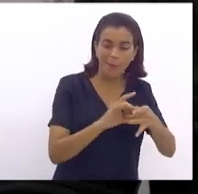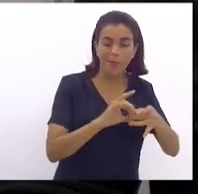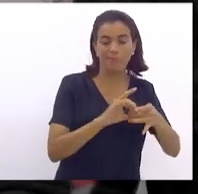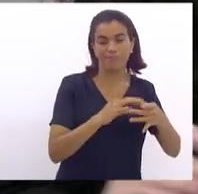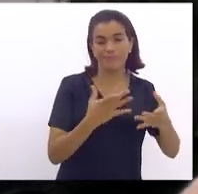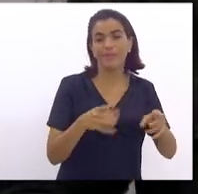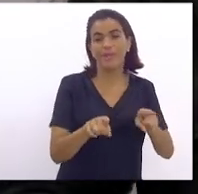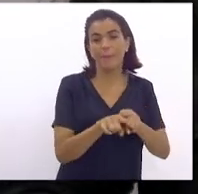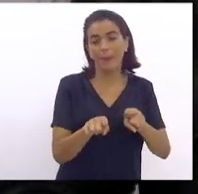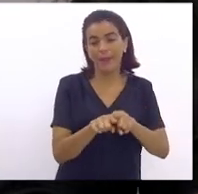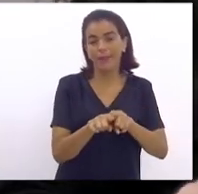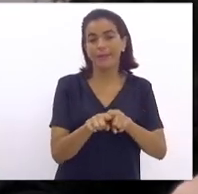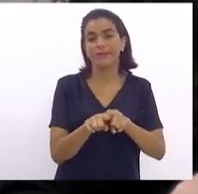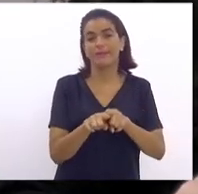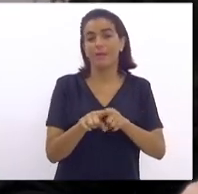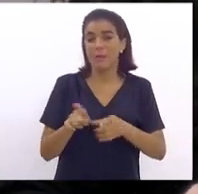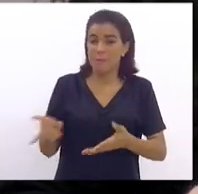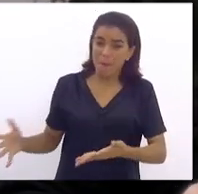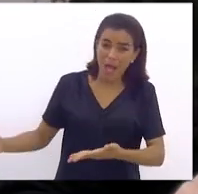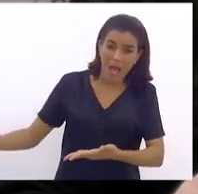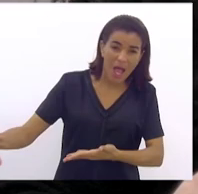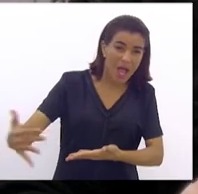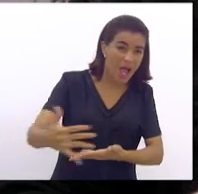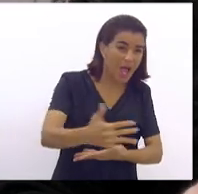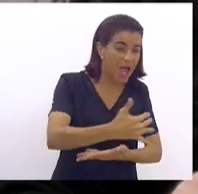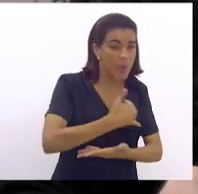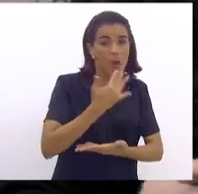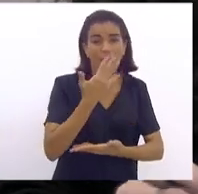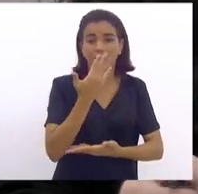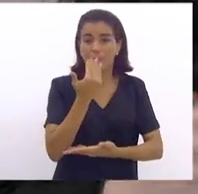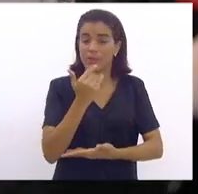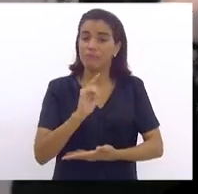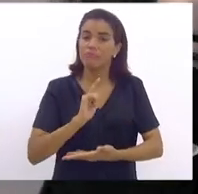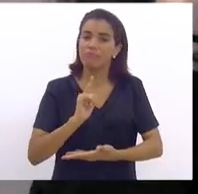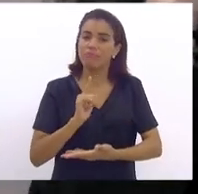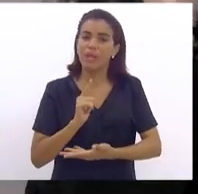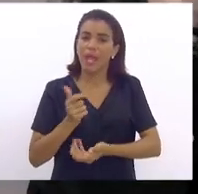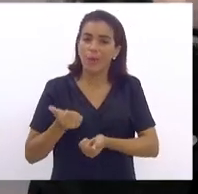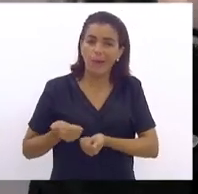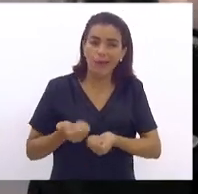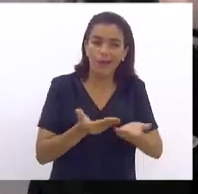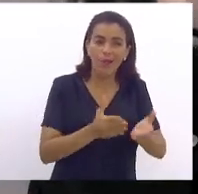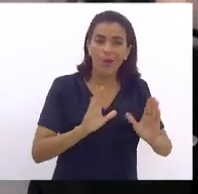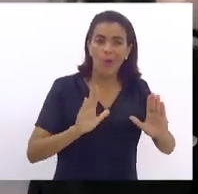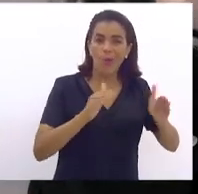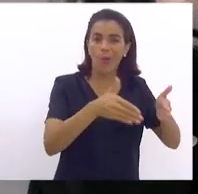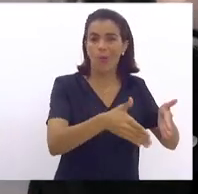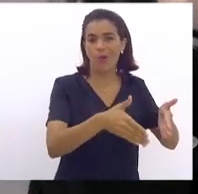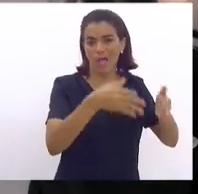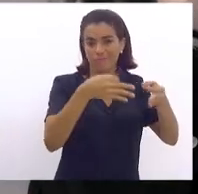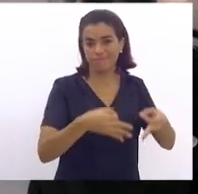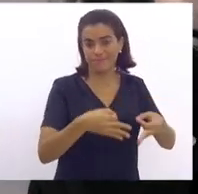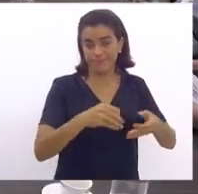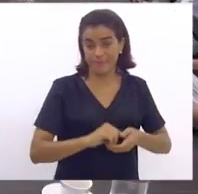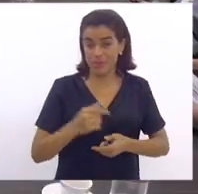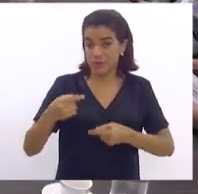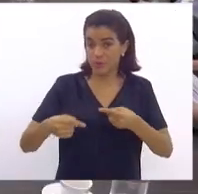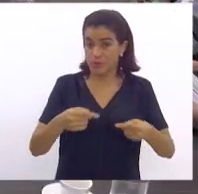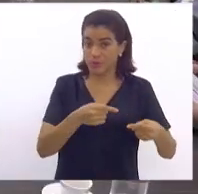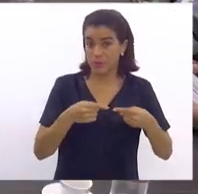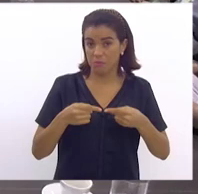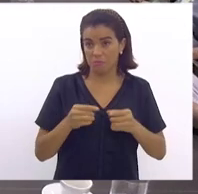que, na medida em que essa arrecadação acontecer, vai ter uma destinação adequada. Em discussão.